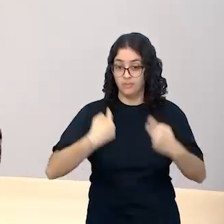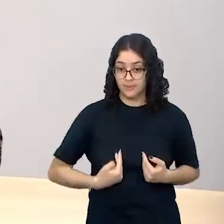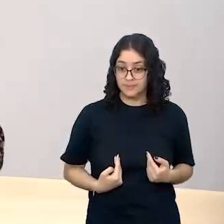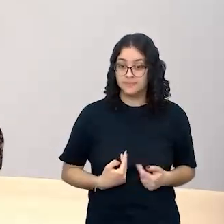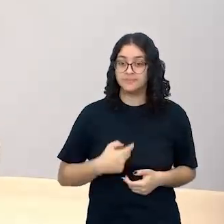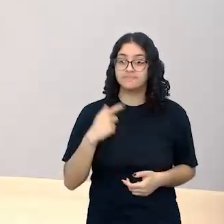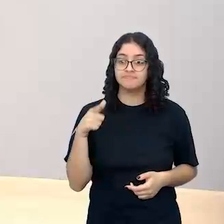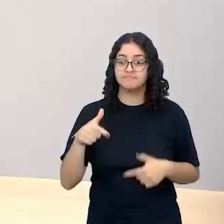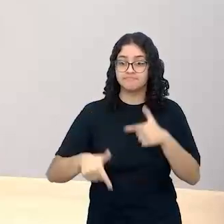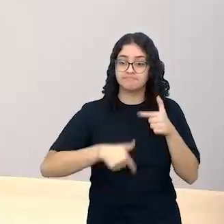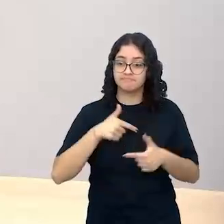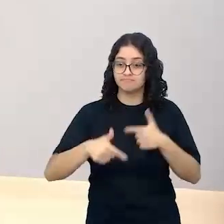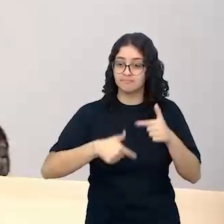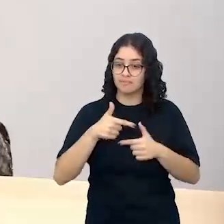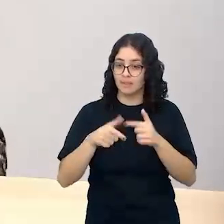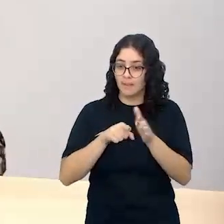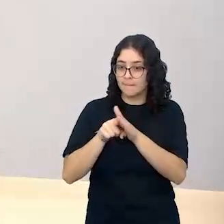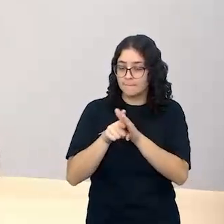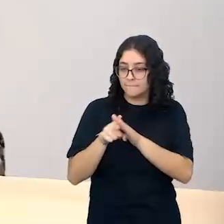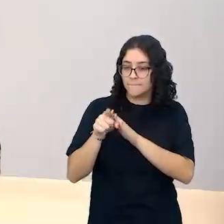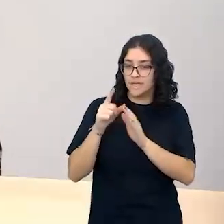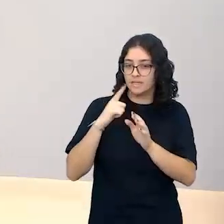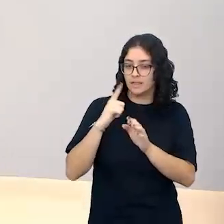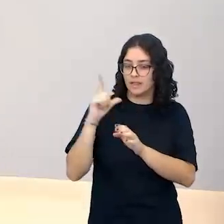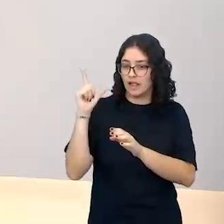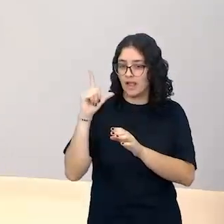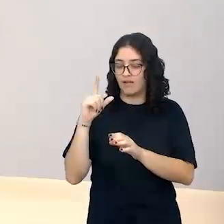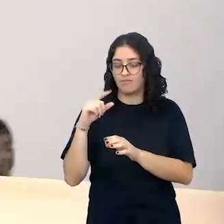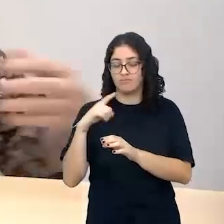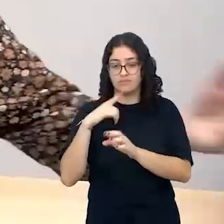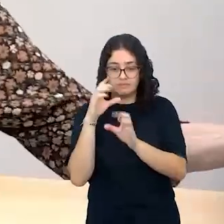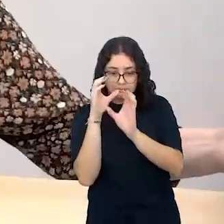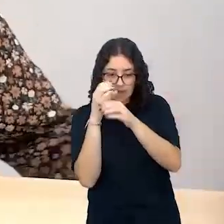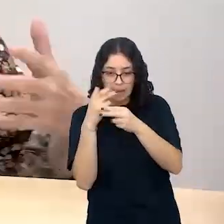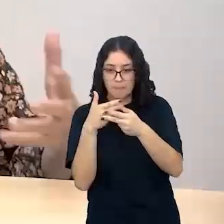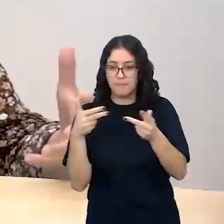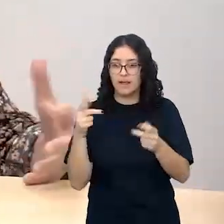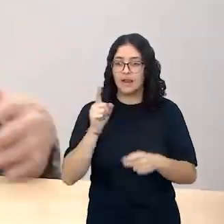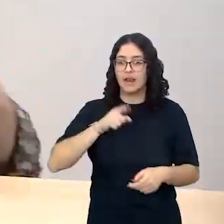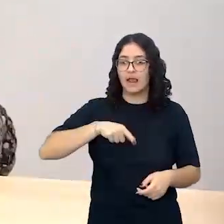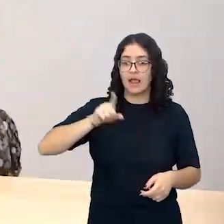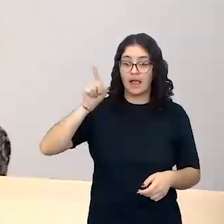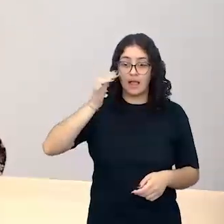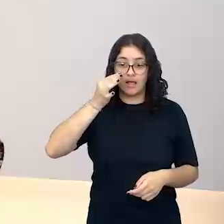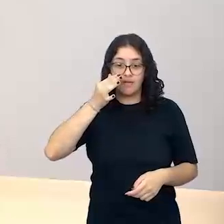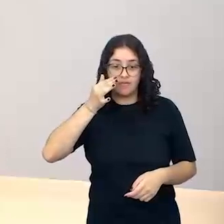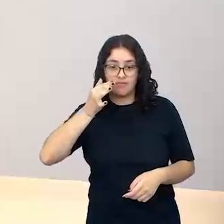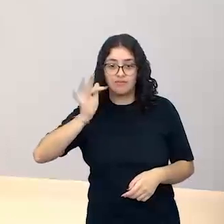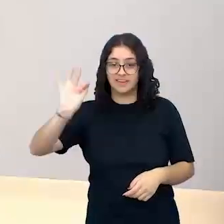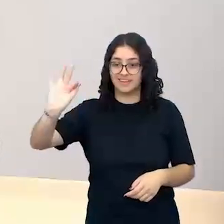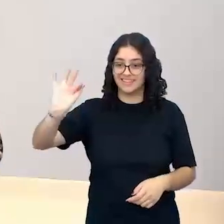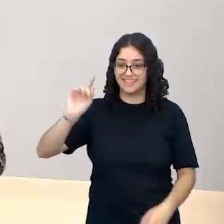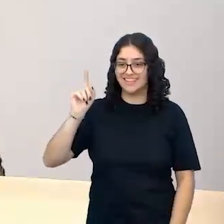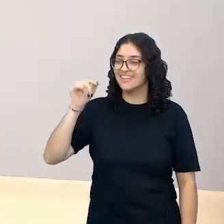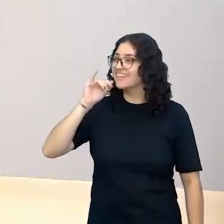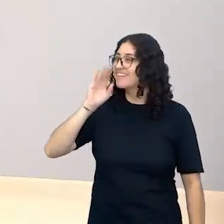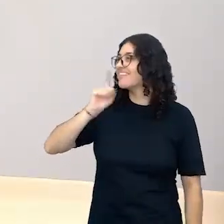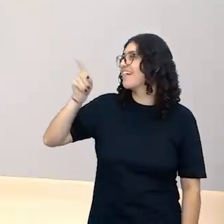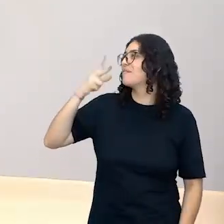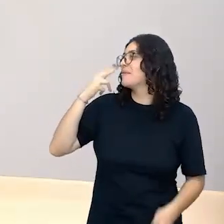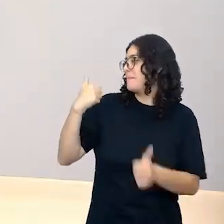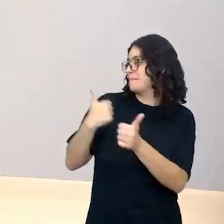laboratório onde ela trabalhava, ao redor, ali na França, olha, pensando ali na França, como se a gente estivesse lá, naquele